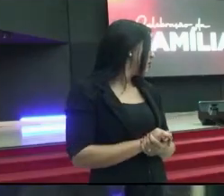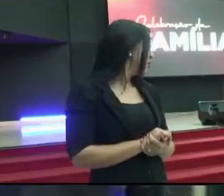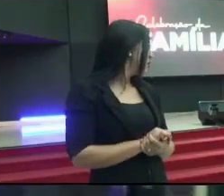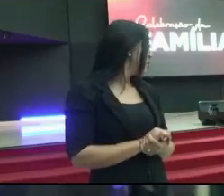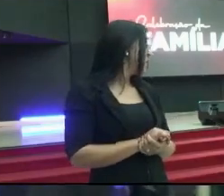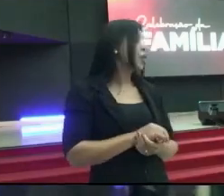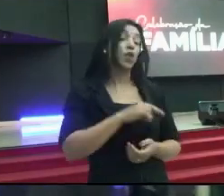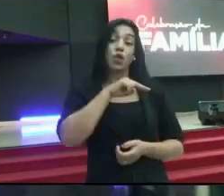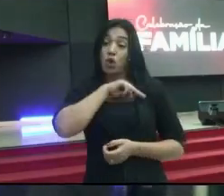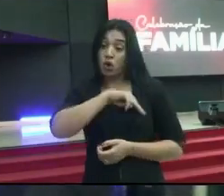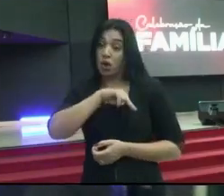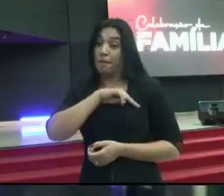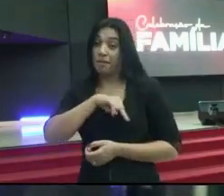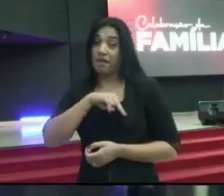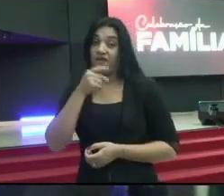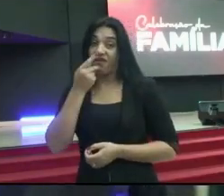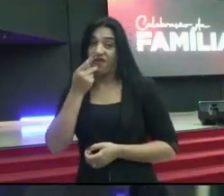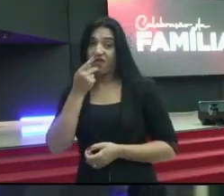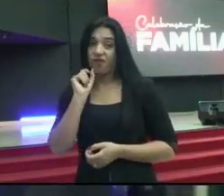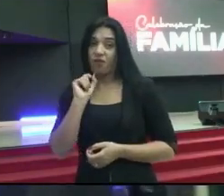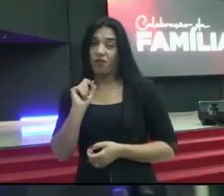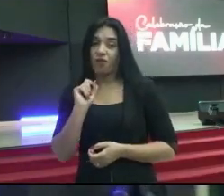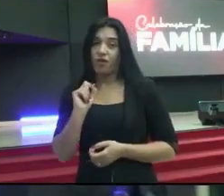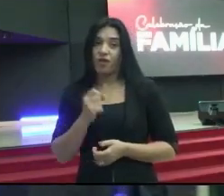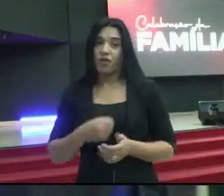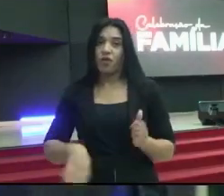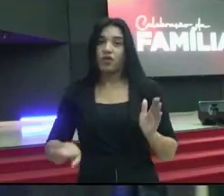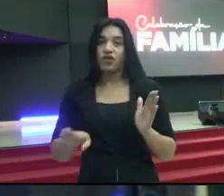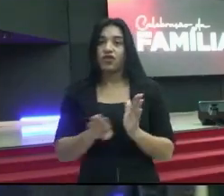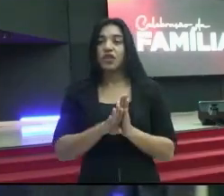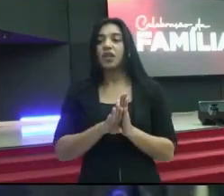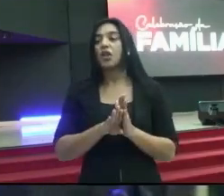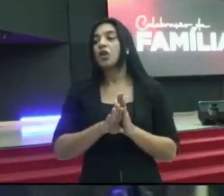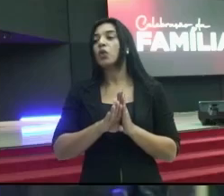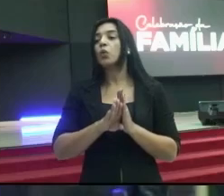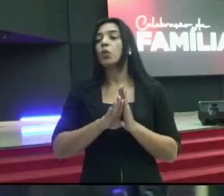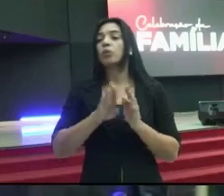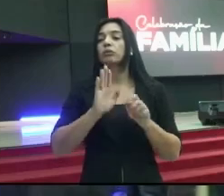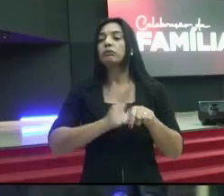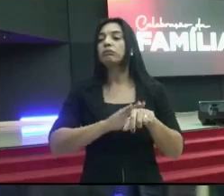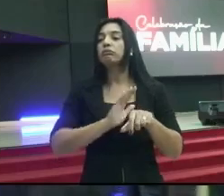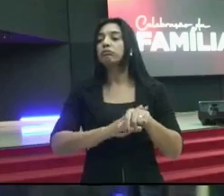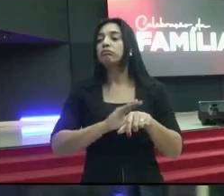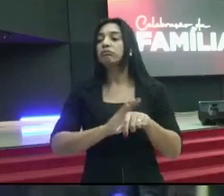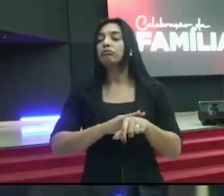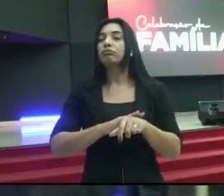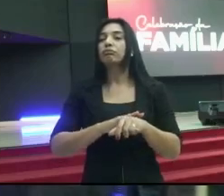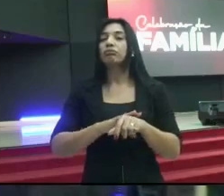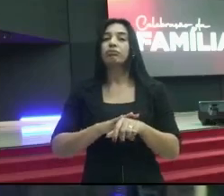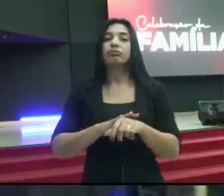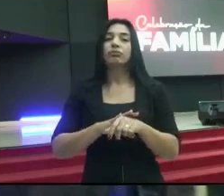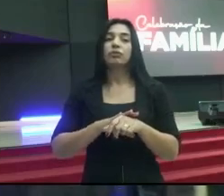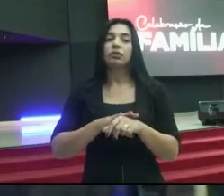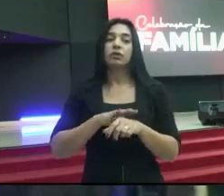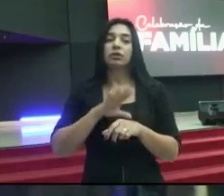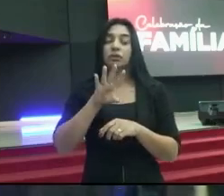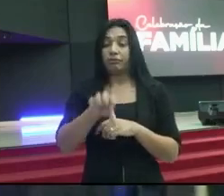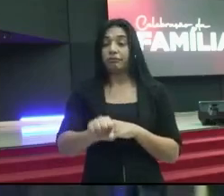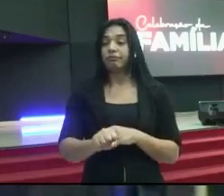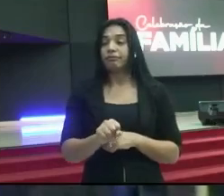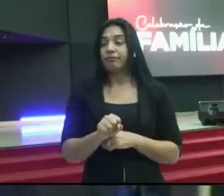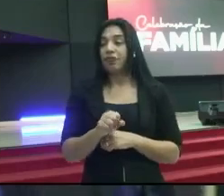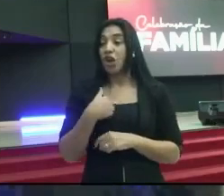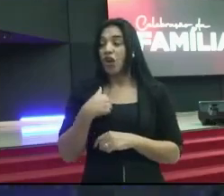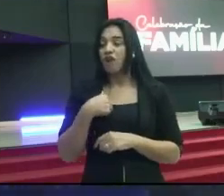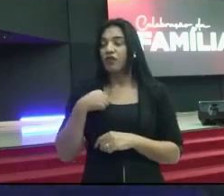E Noemi diz, quando chega no tempo da colheita, Ruth diz: eu vou sair por aí, minha